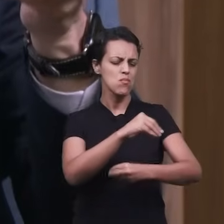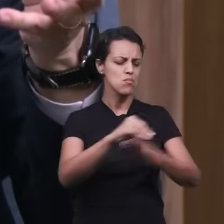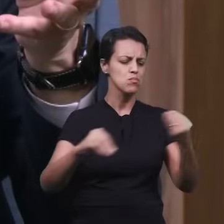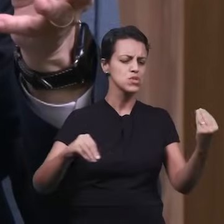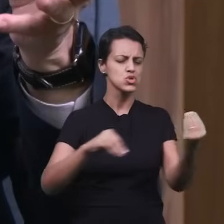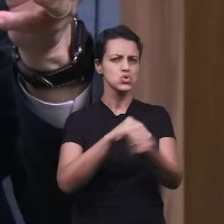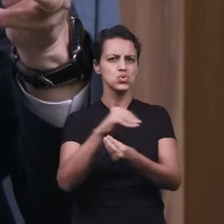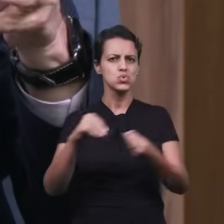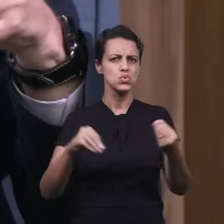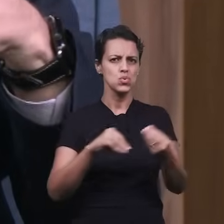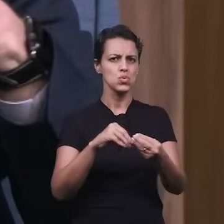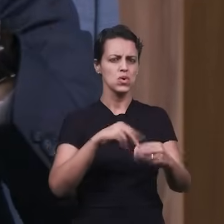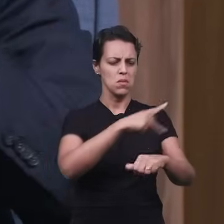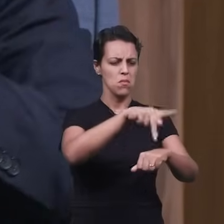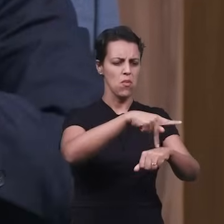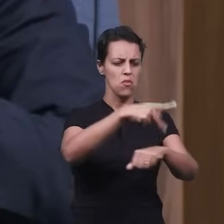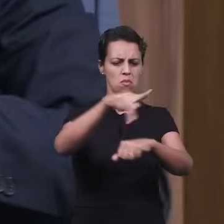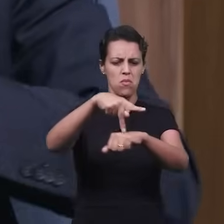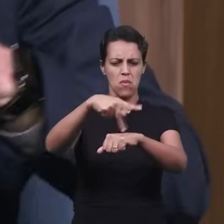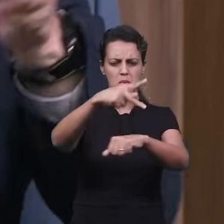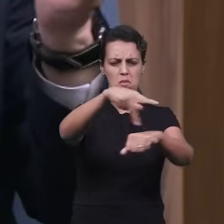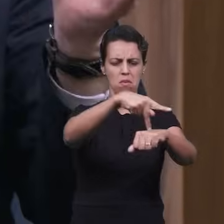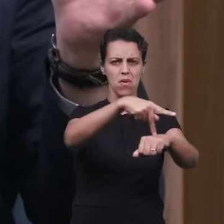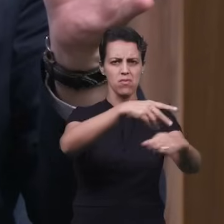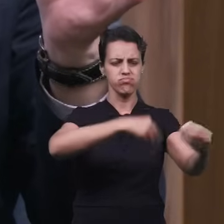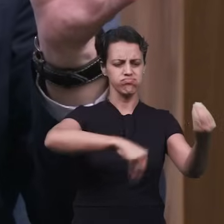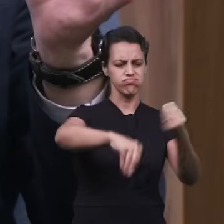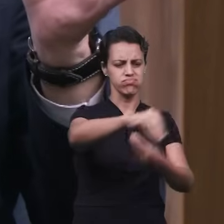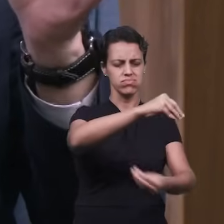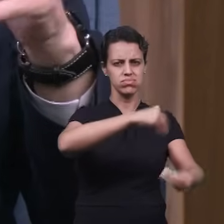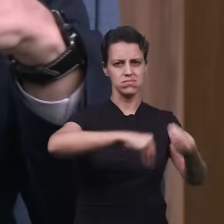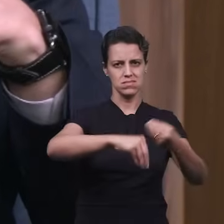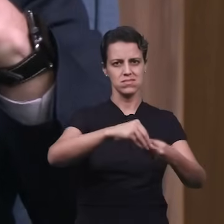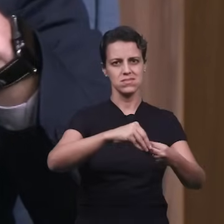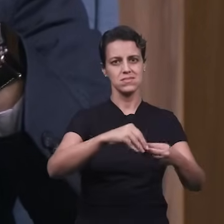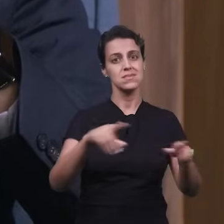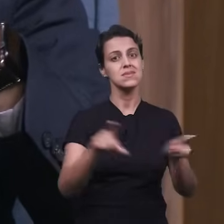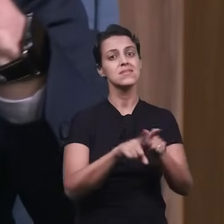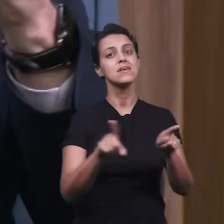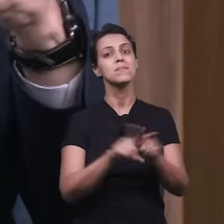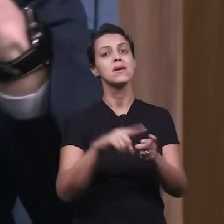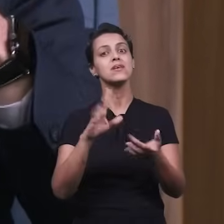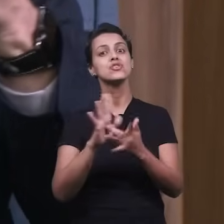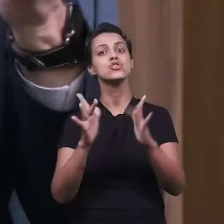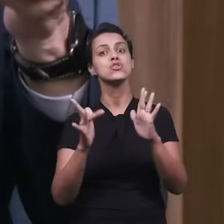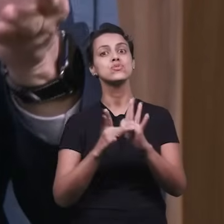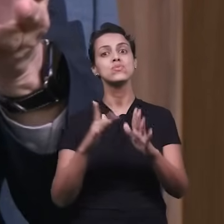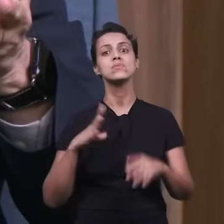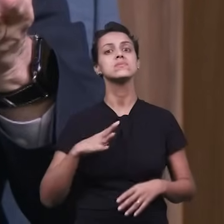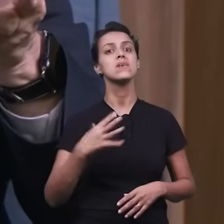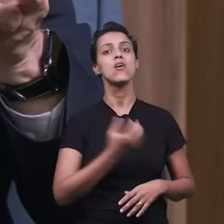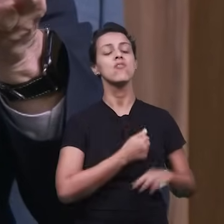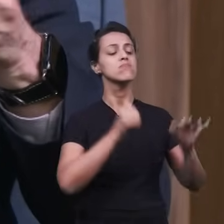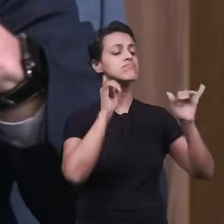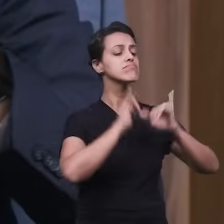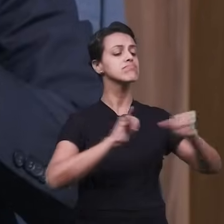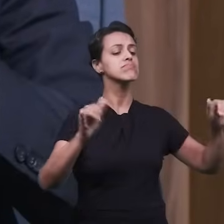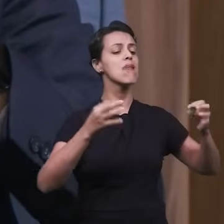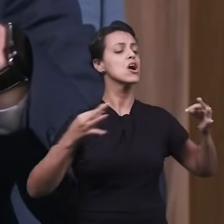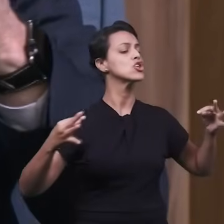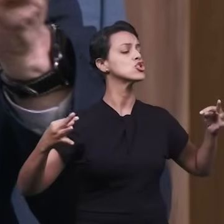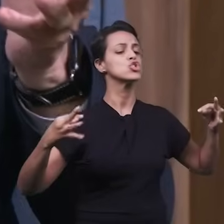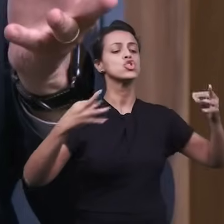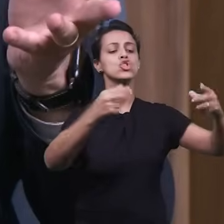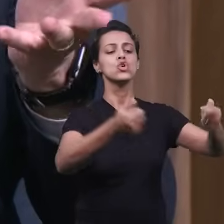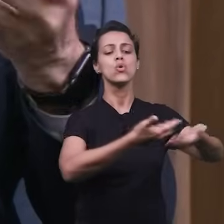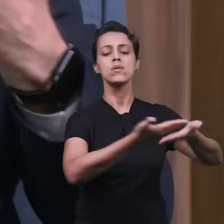das raças e a salvação que, a partir de Jesus, foi proclamada e propiciada a